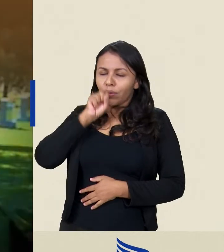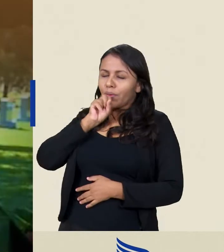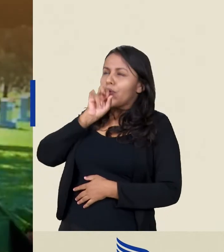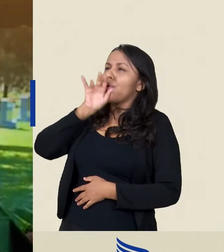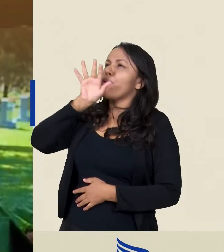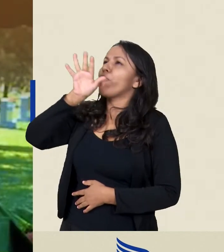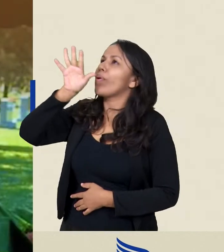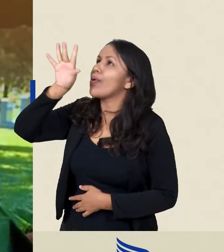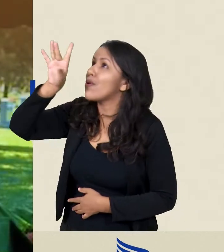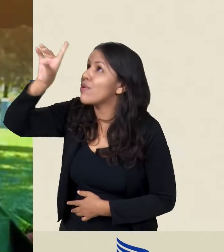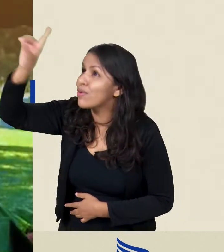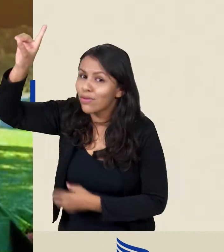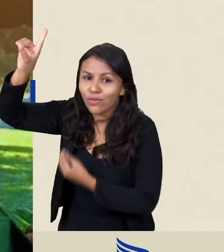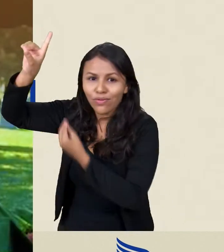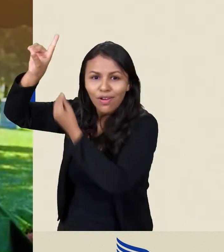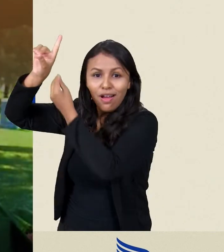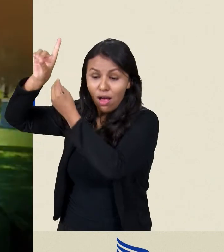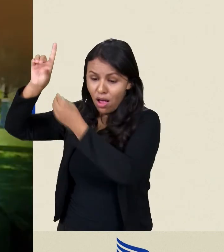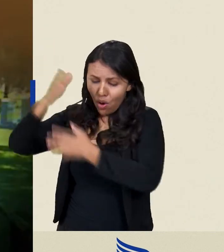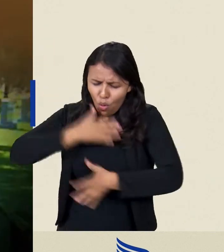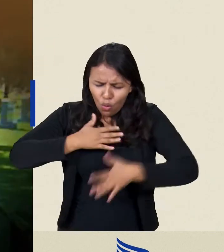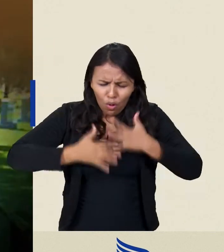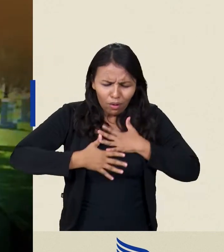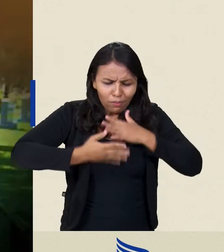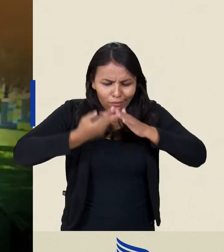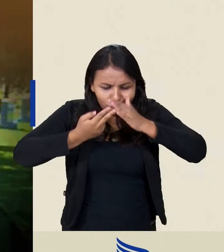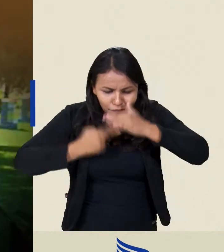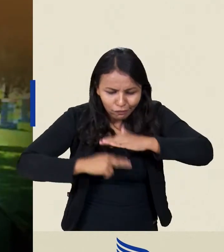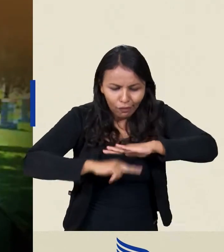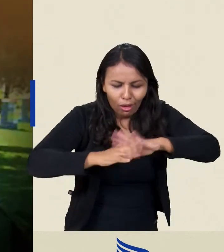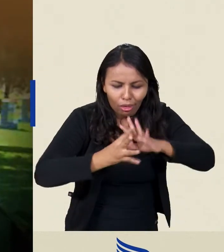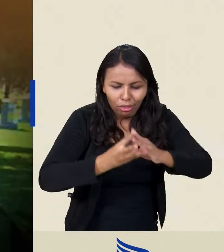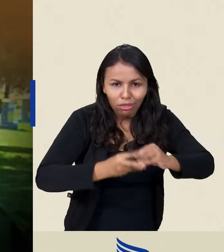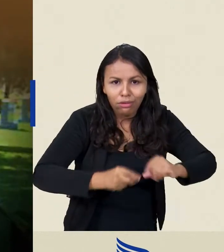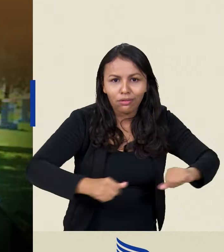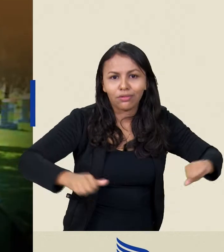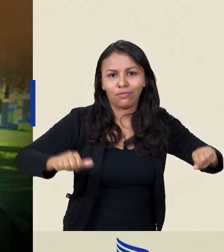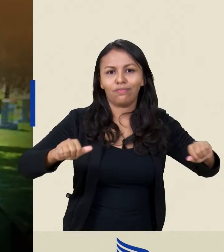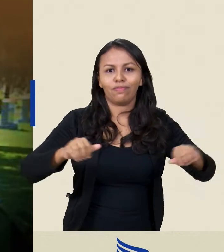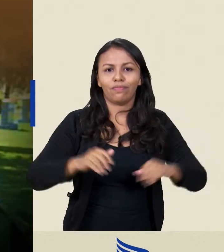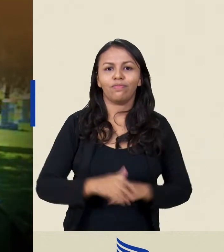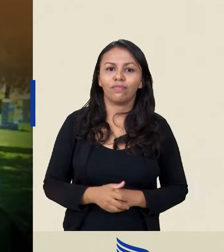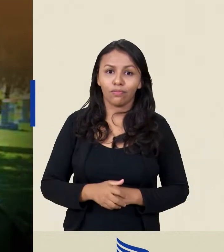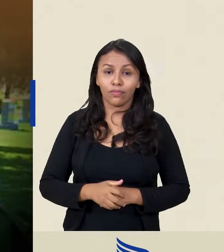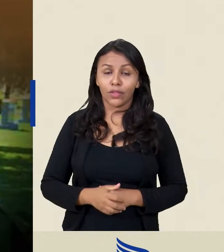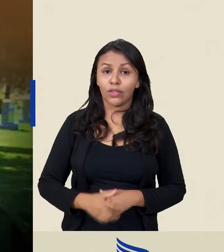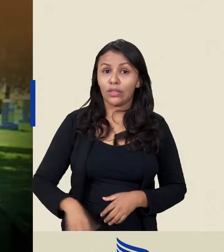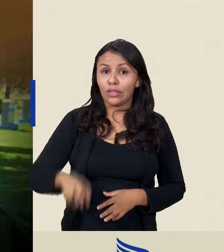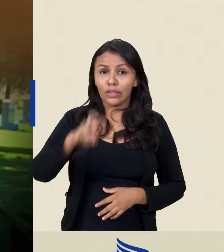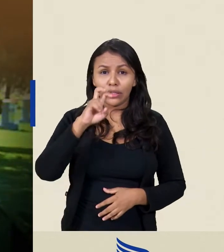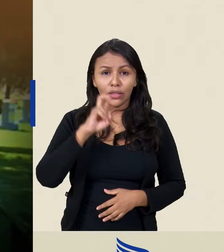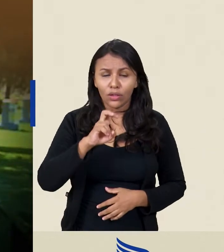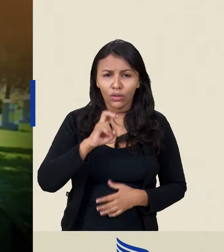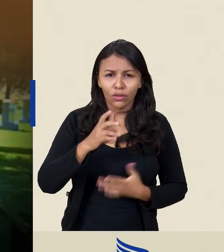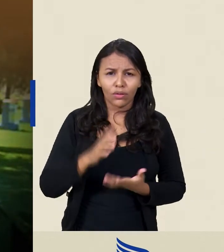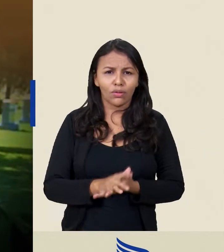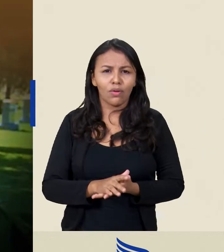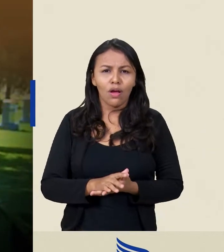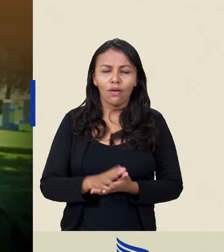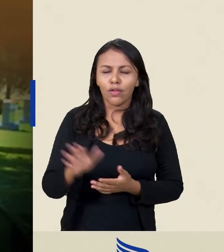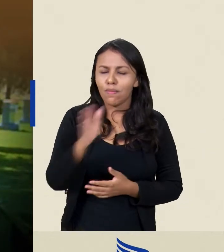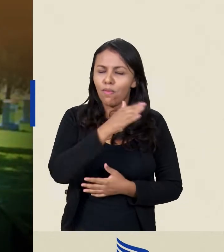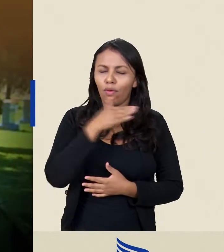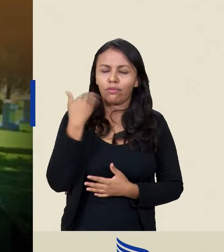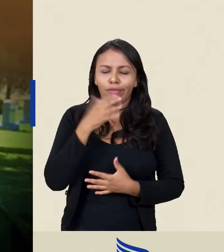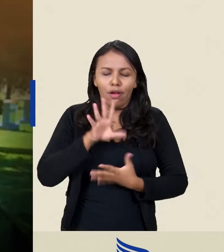para a terra. Quinto, na morte não existe uma alma que desprende do corpo e vai ao